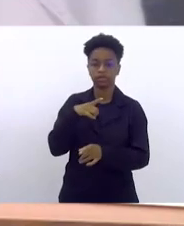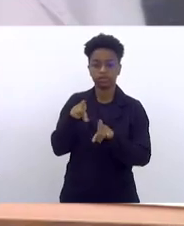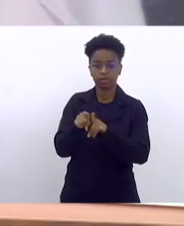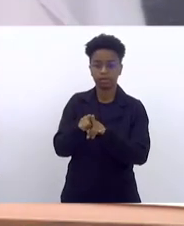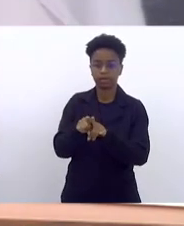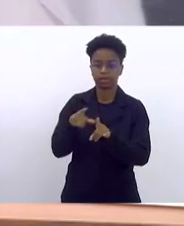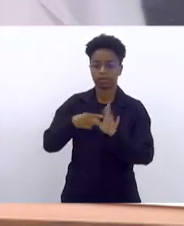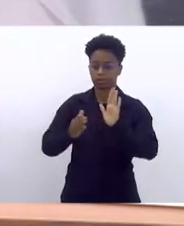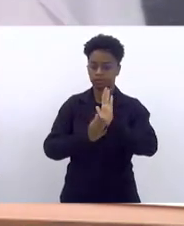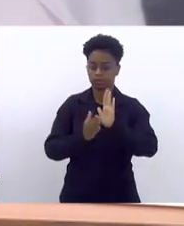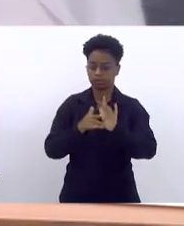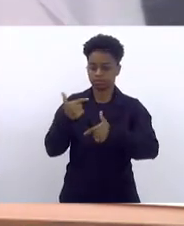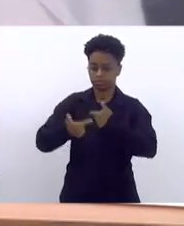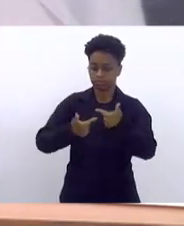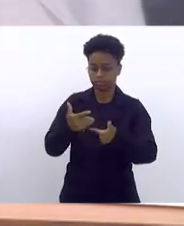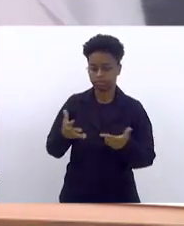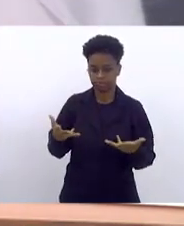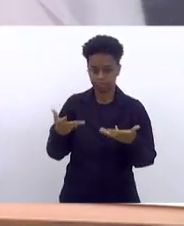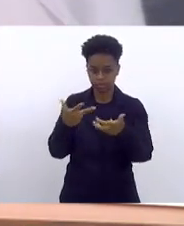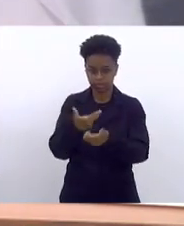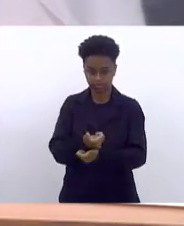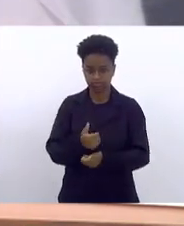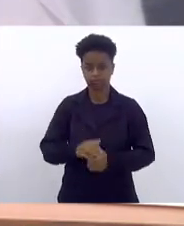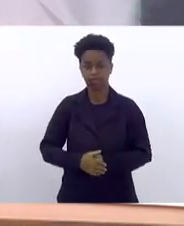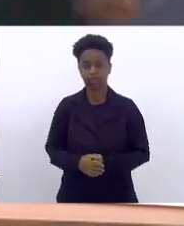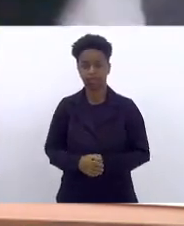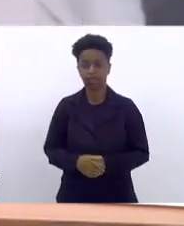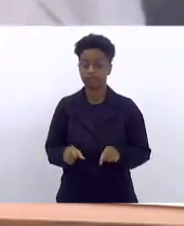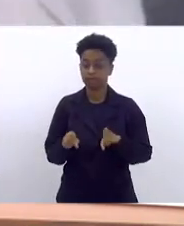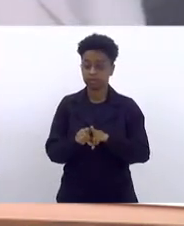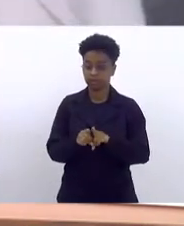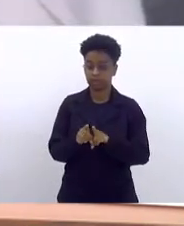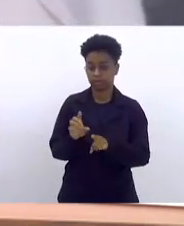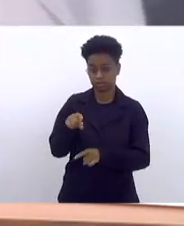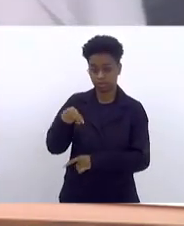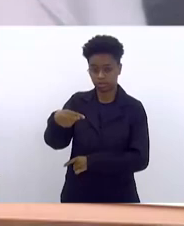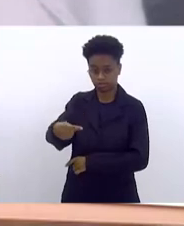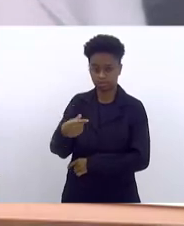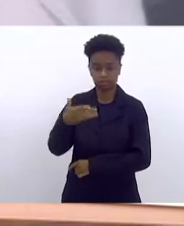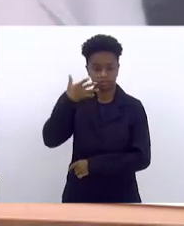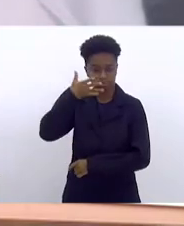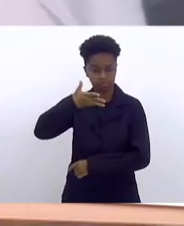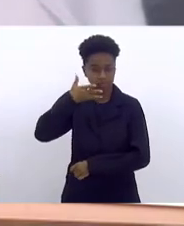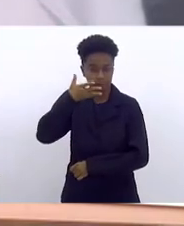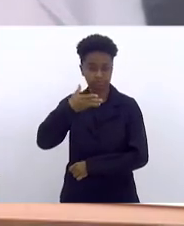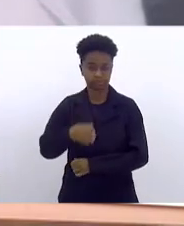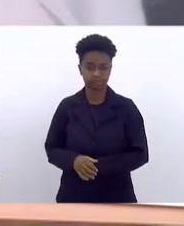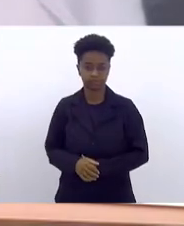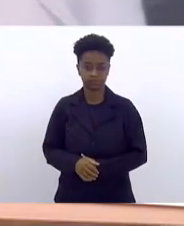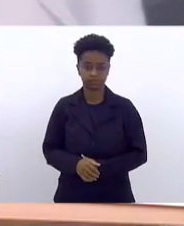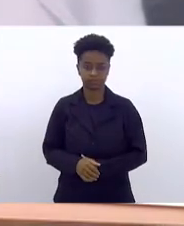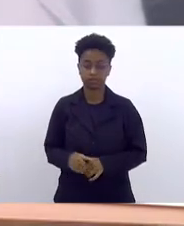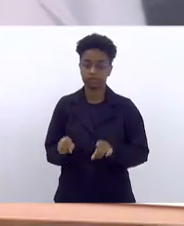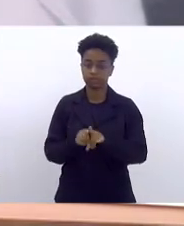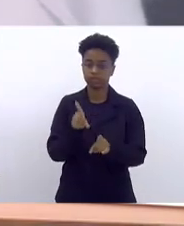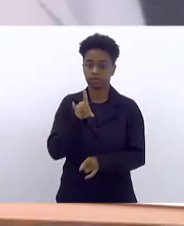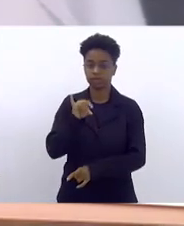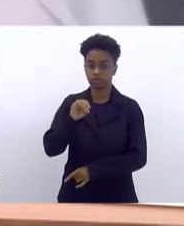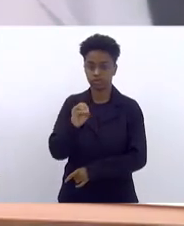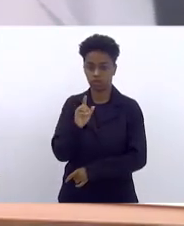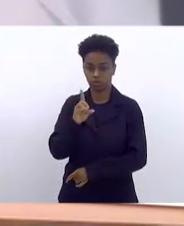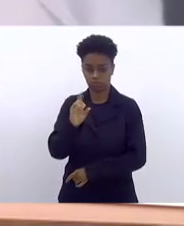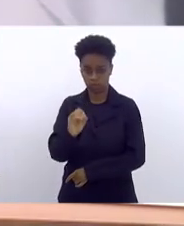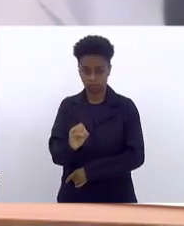maravilhosa e que vai estar falando daqui a pouco ao Diogo Andrade